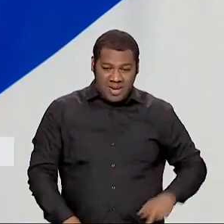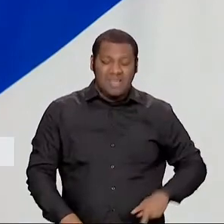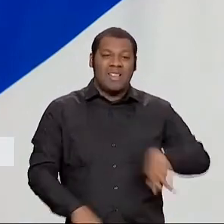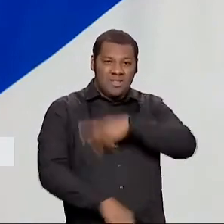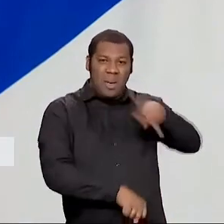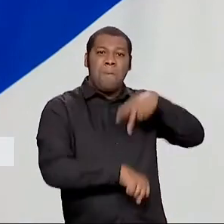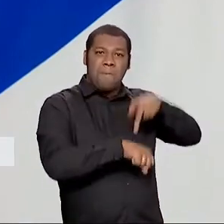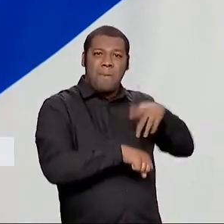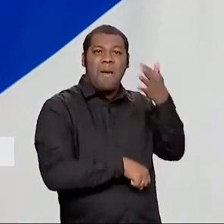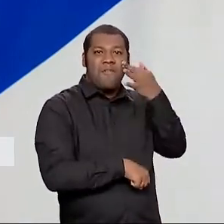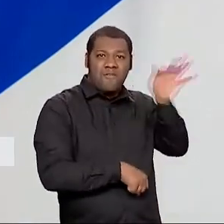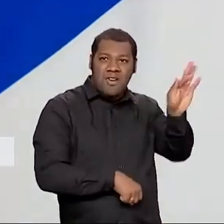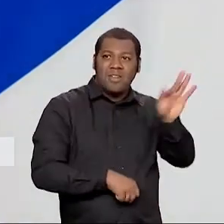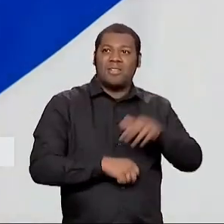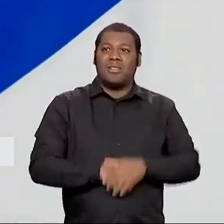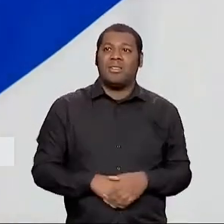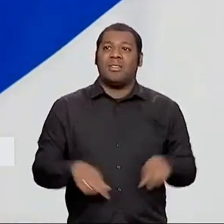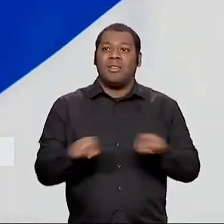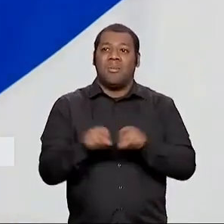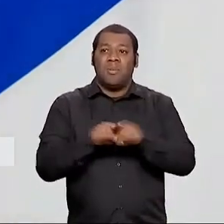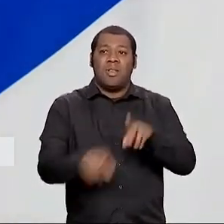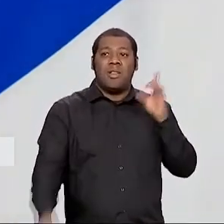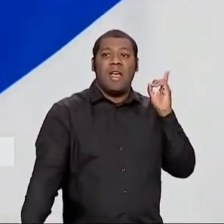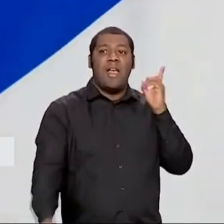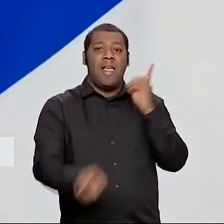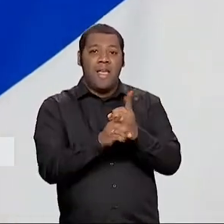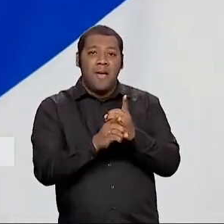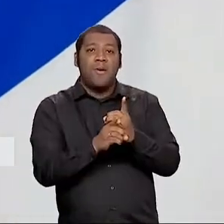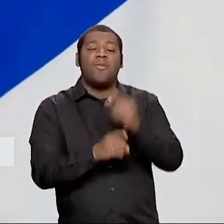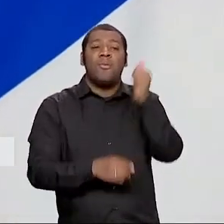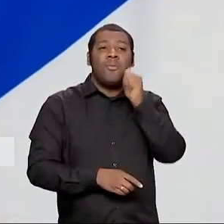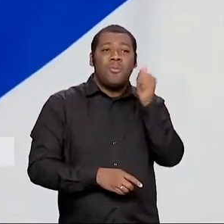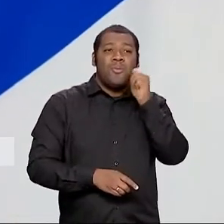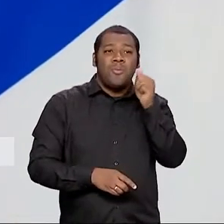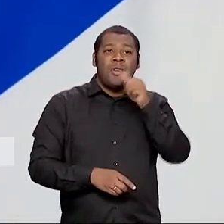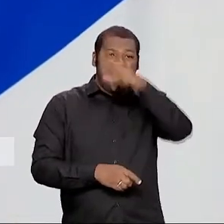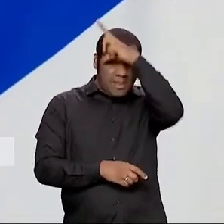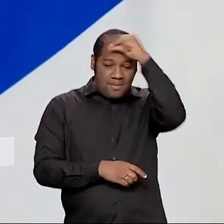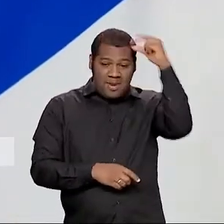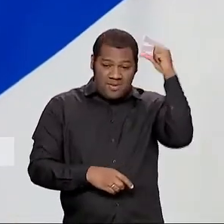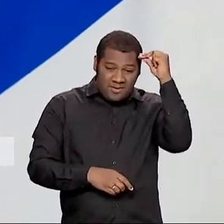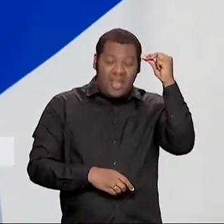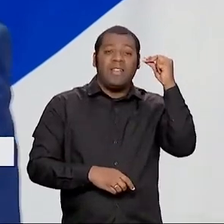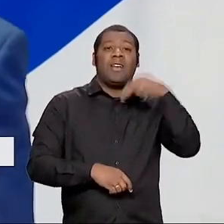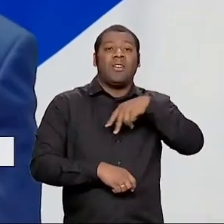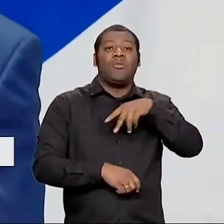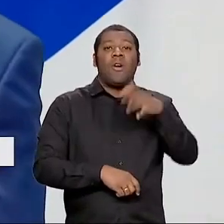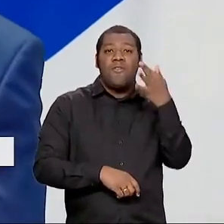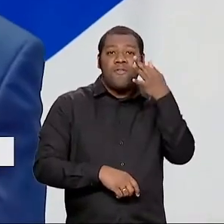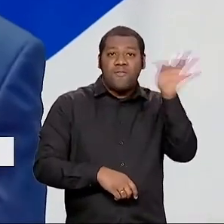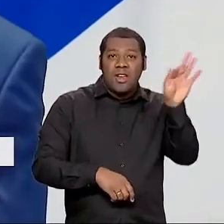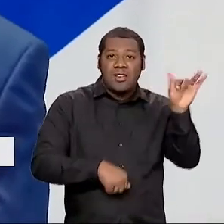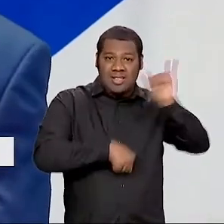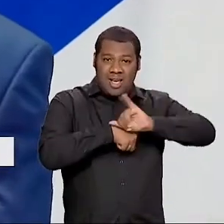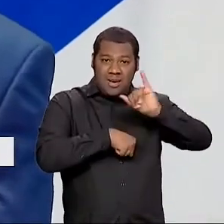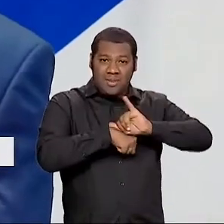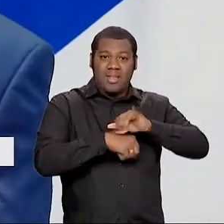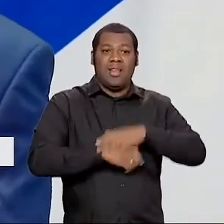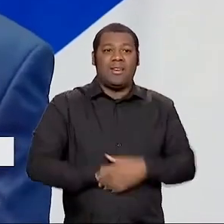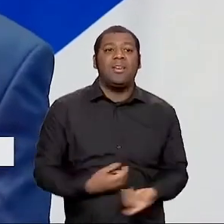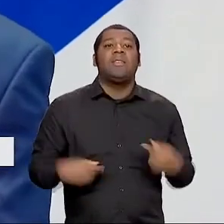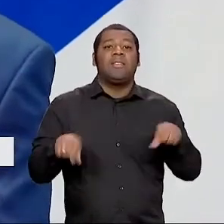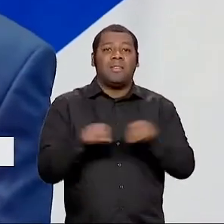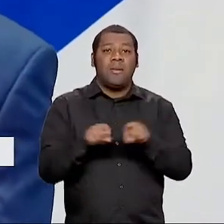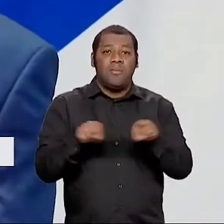Macron, um encontro com a prefeita de Paris, Anne Hidalgo, um encontro com o presidente da República do Congo e com o presidente do